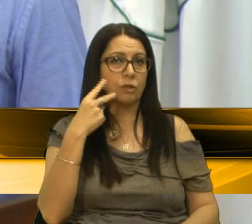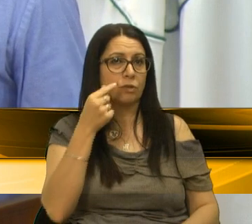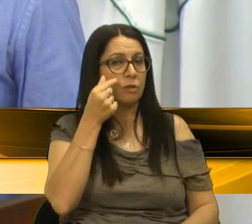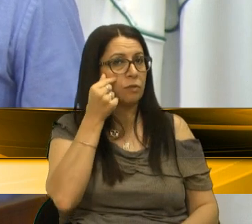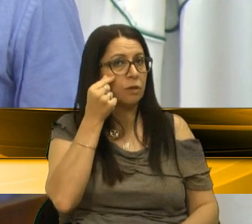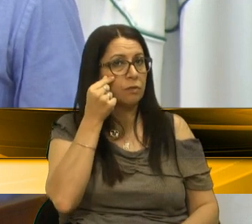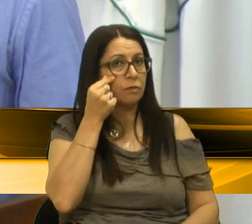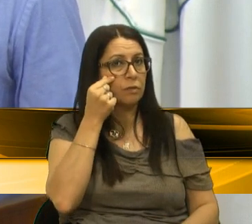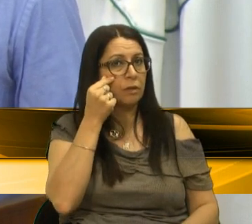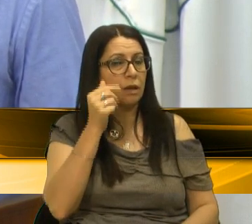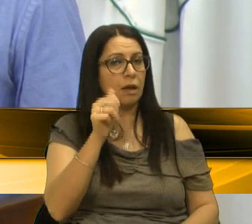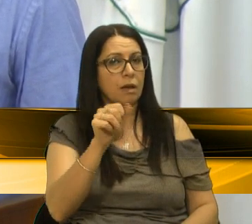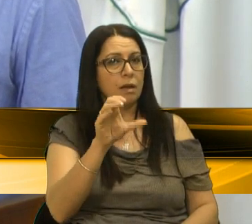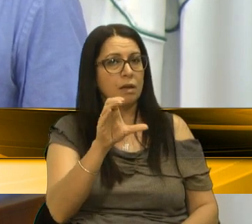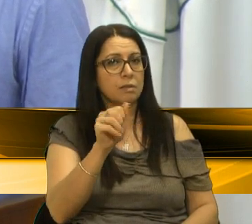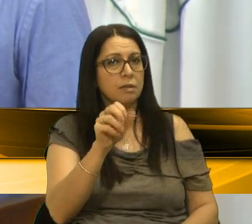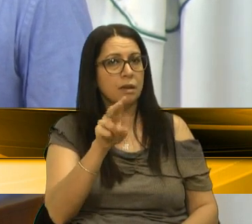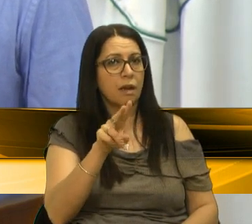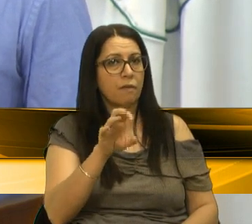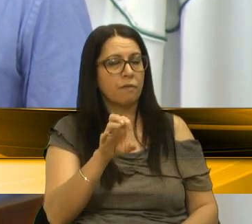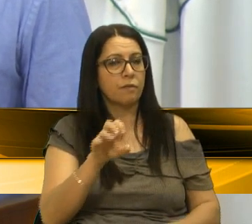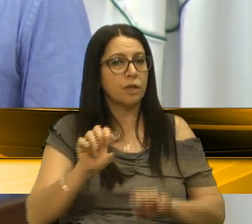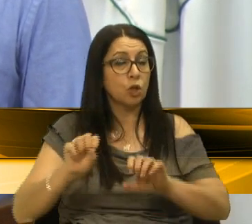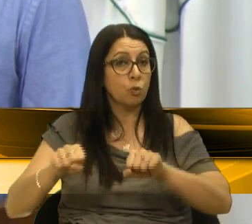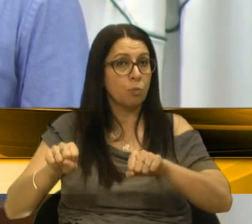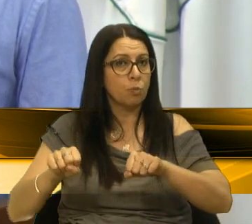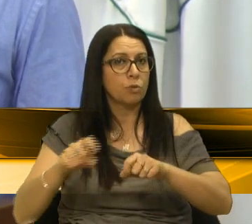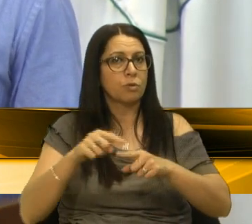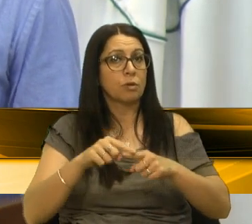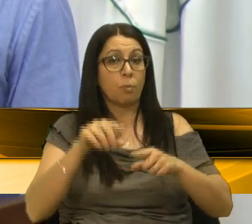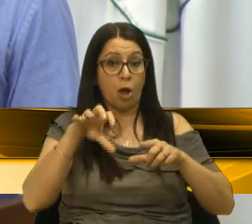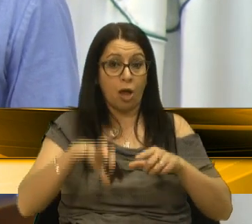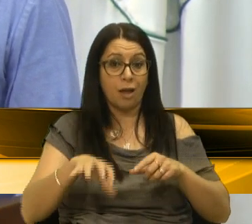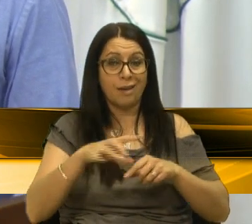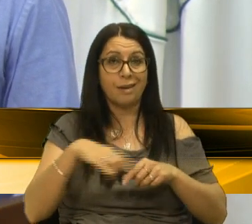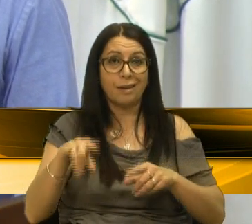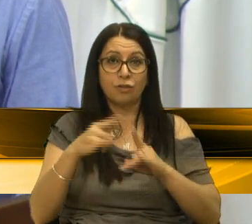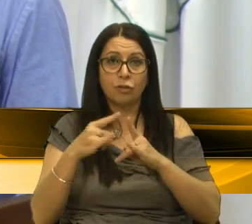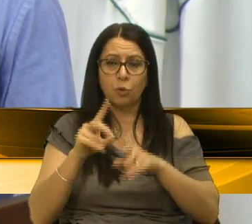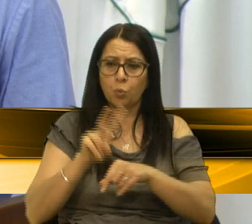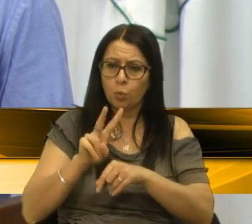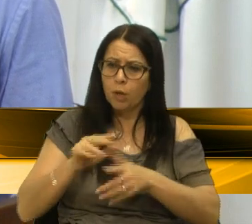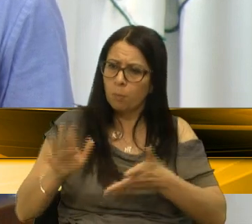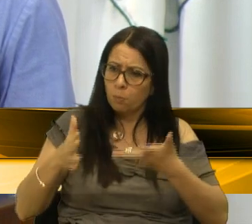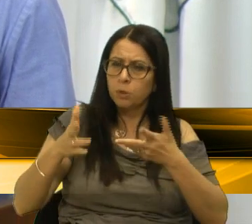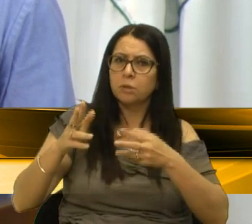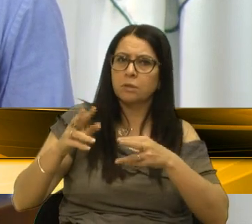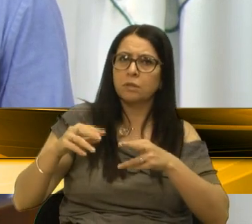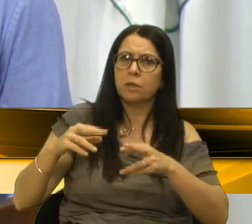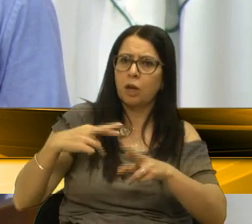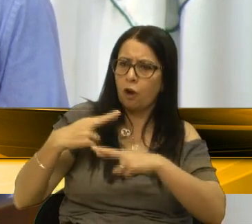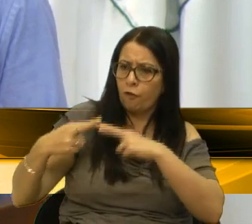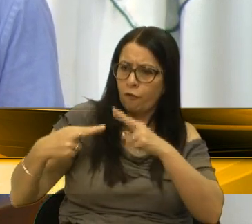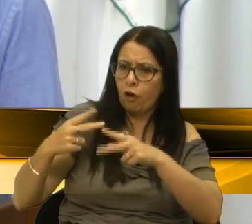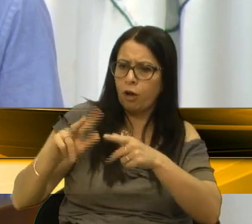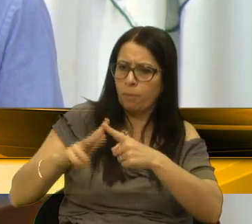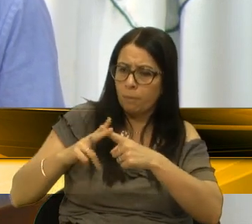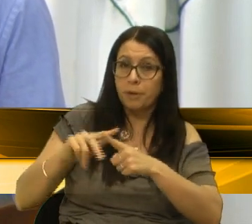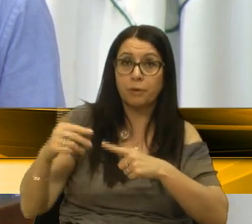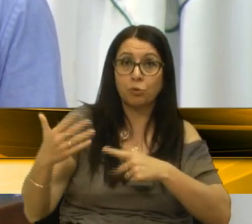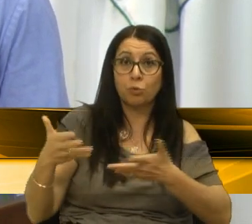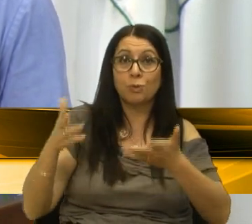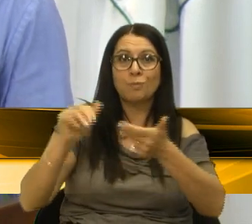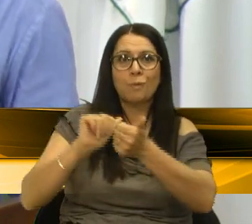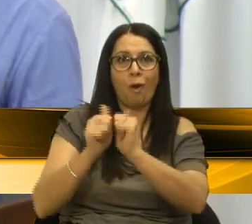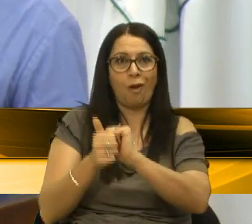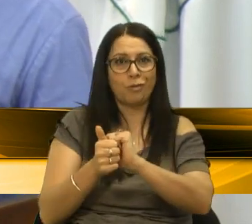a Ascave, do motocross. Uma área em que a entidade cuida, promove, reforma, fomenta o esporte